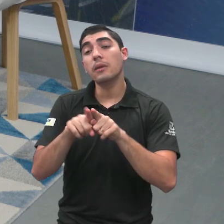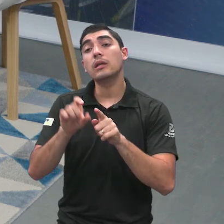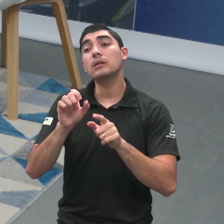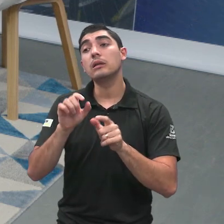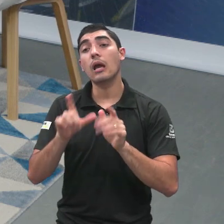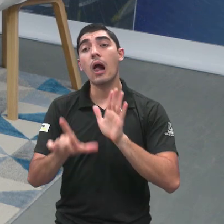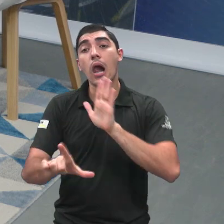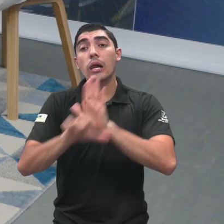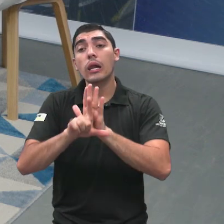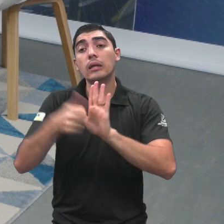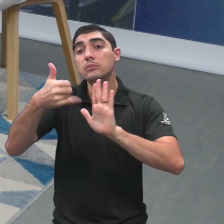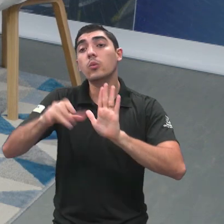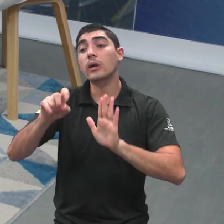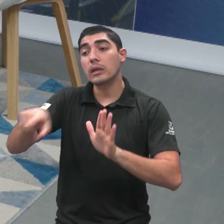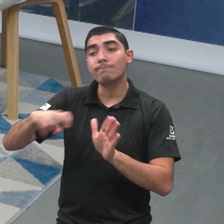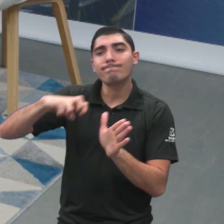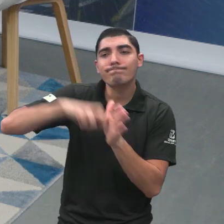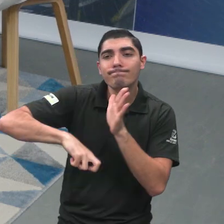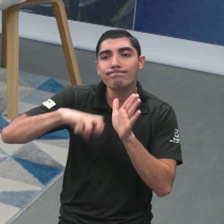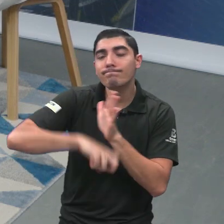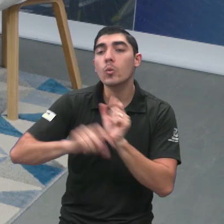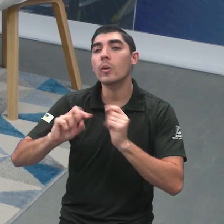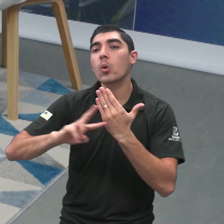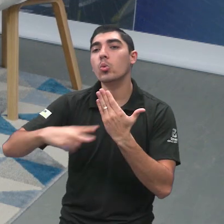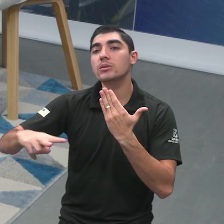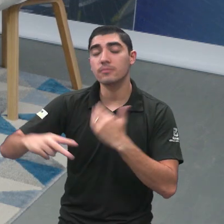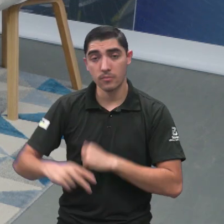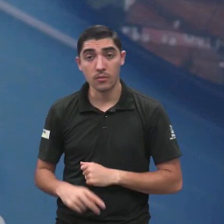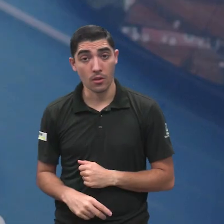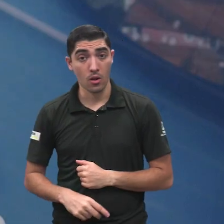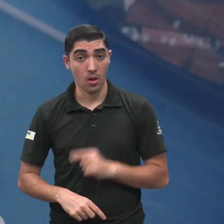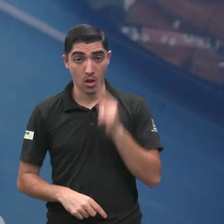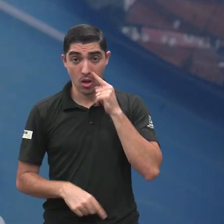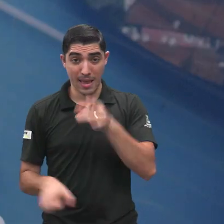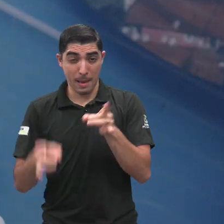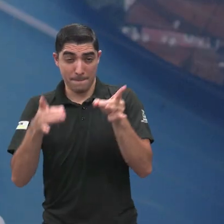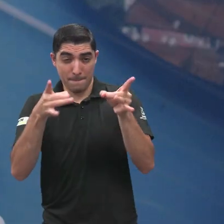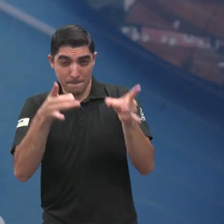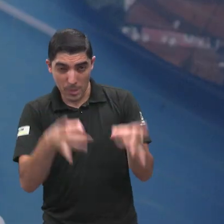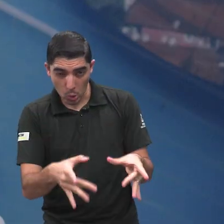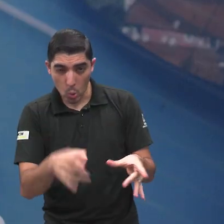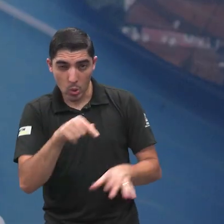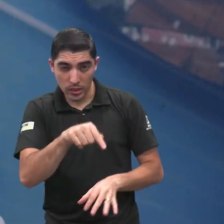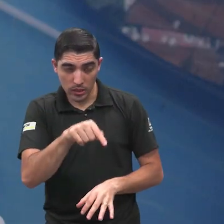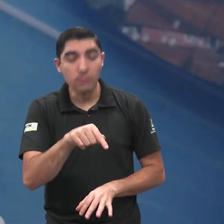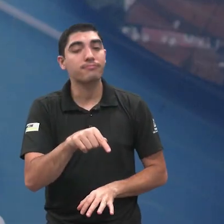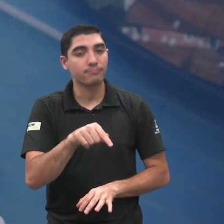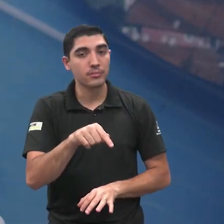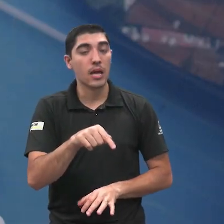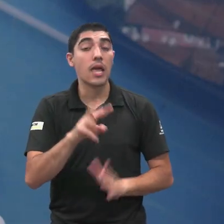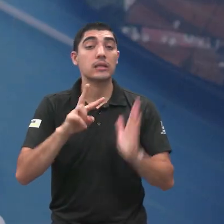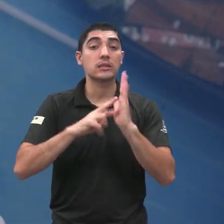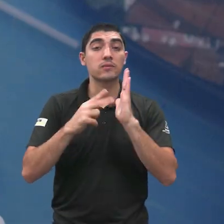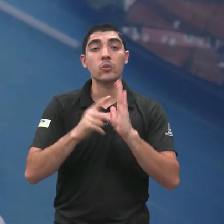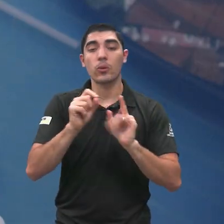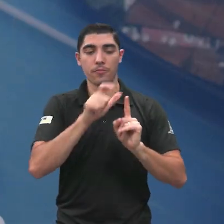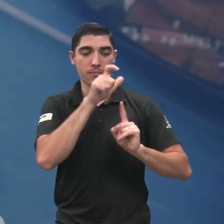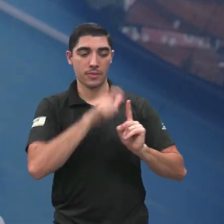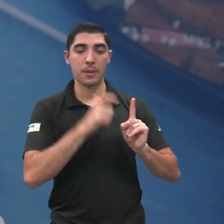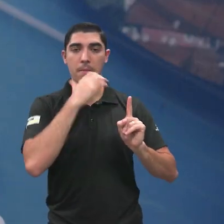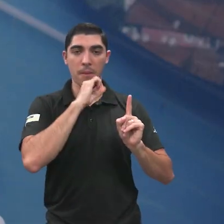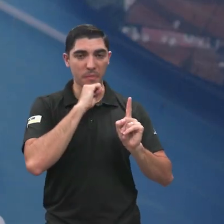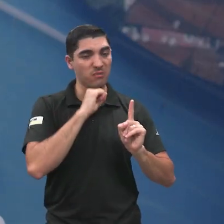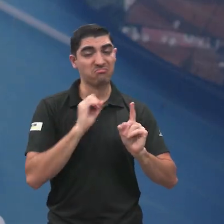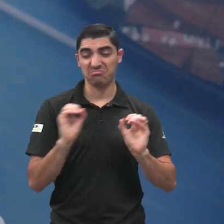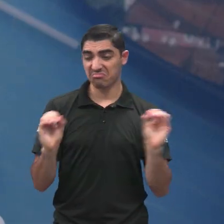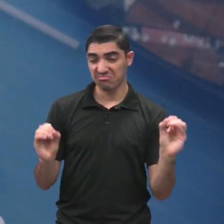nesse comportamento? Na verdade, o abandono afetivo é justamente aquele pai que não